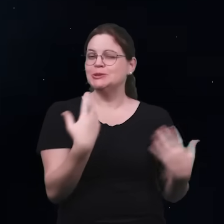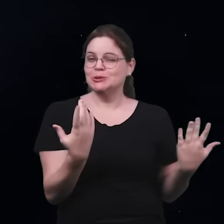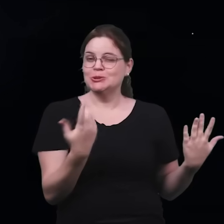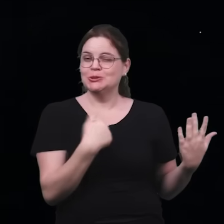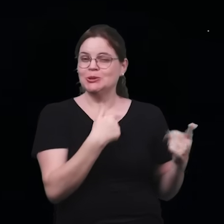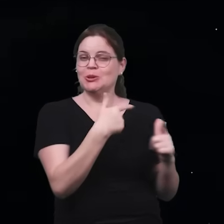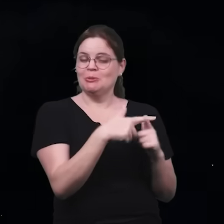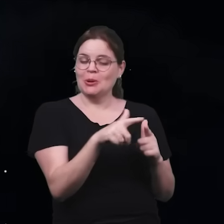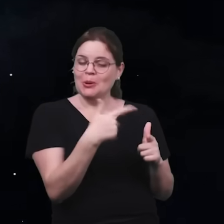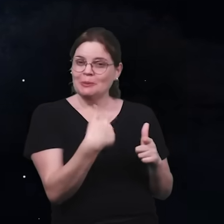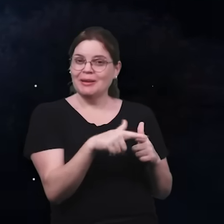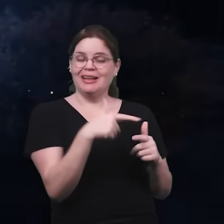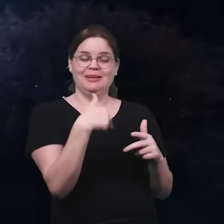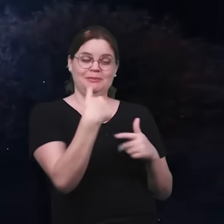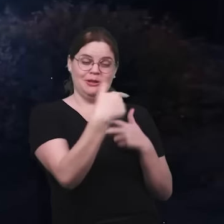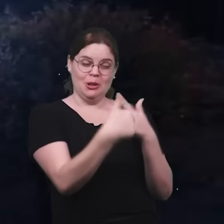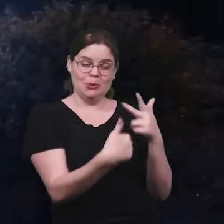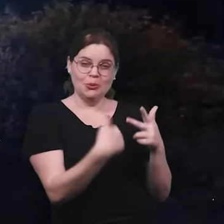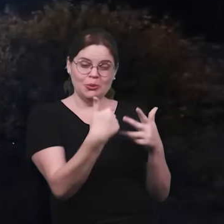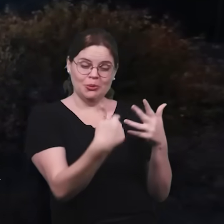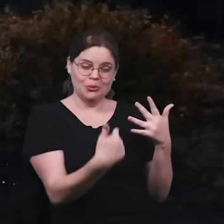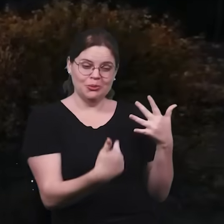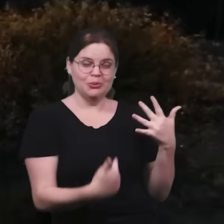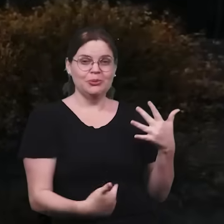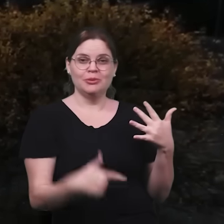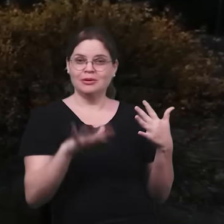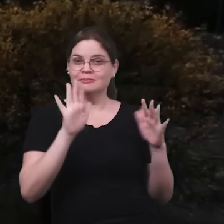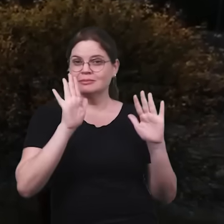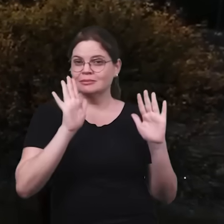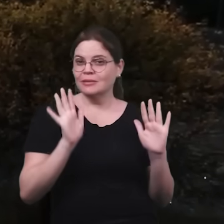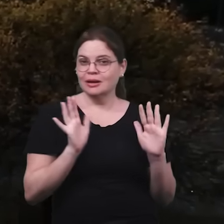temas os temores da noite,